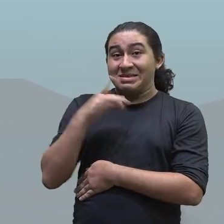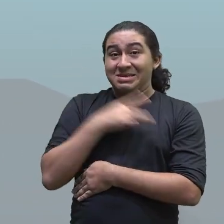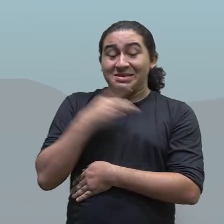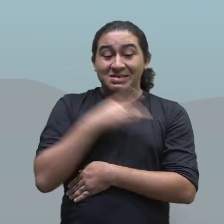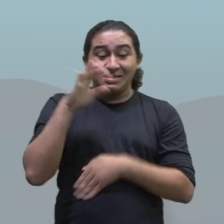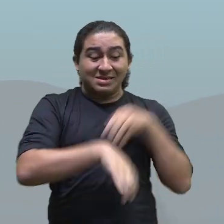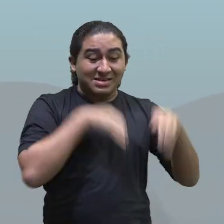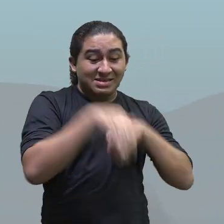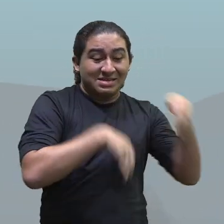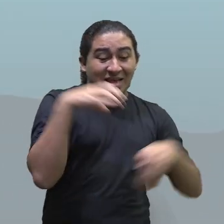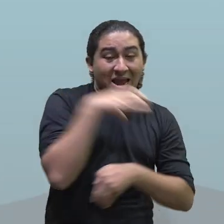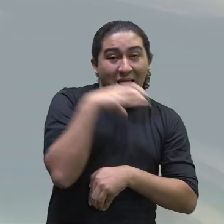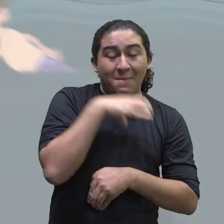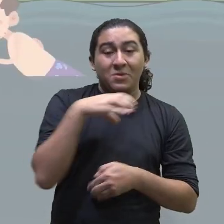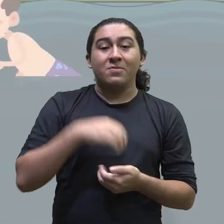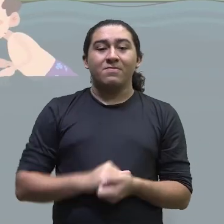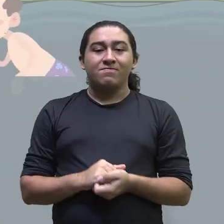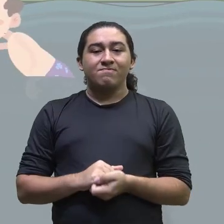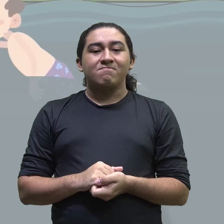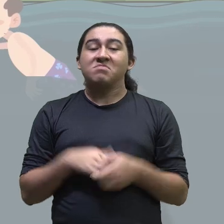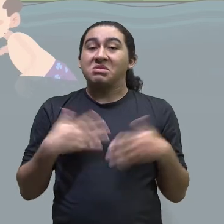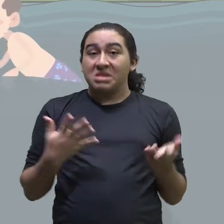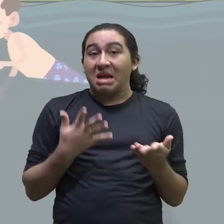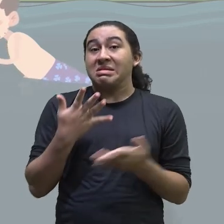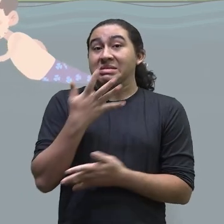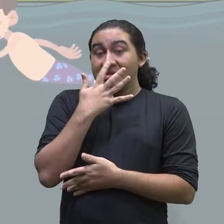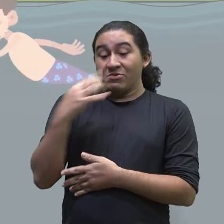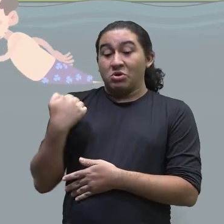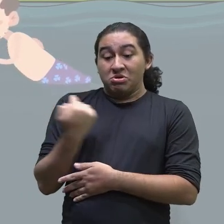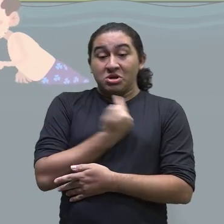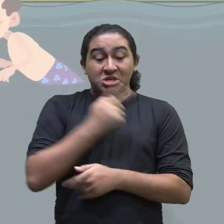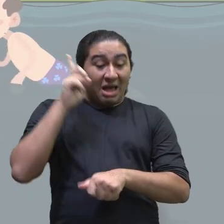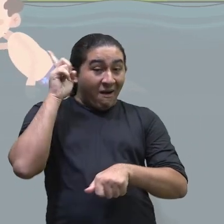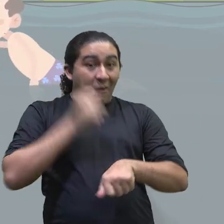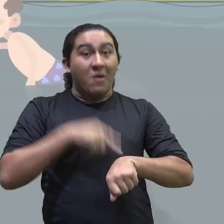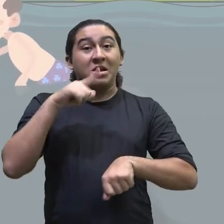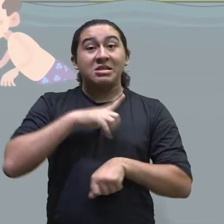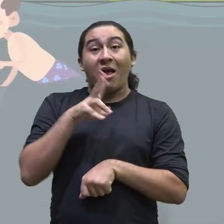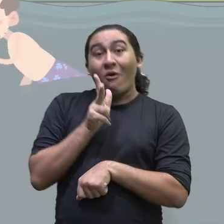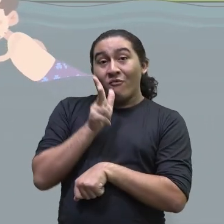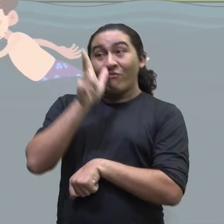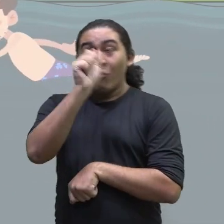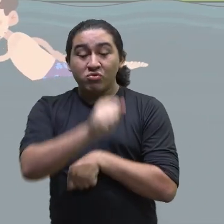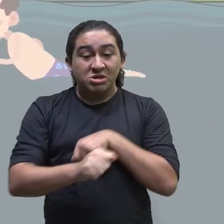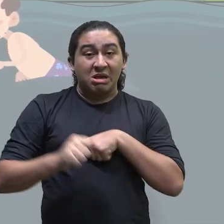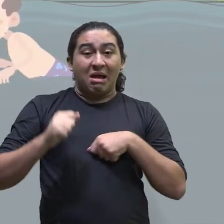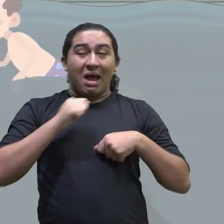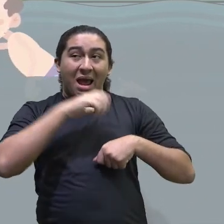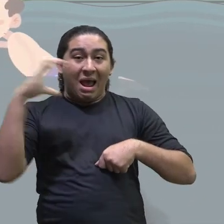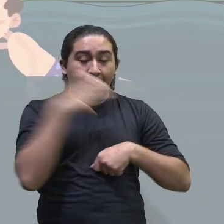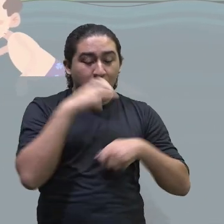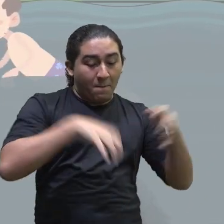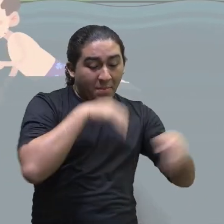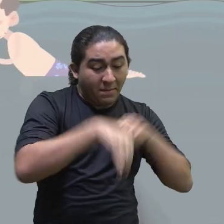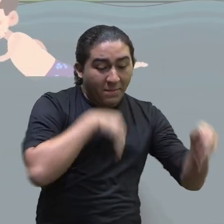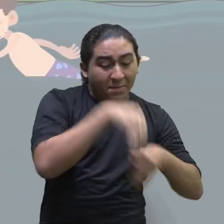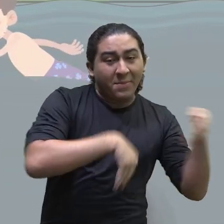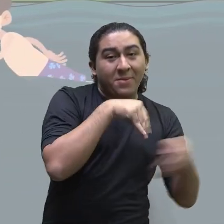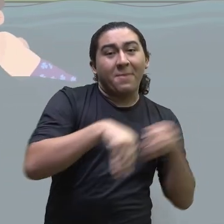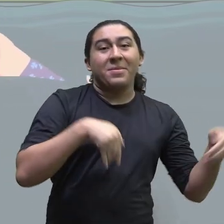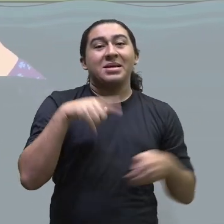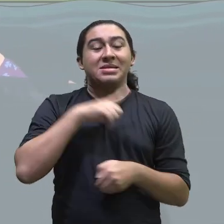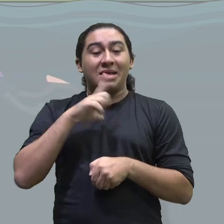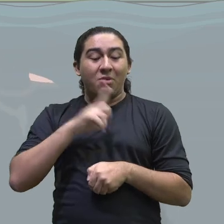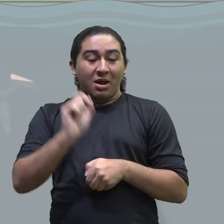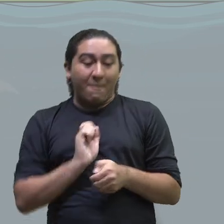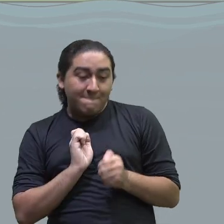velocidade. Foi incrível como, nessa hora, nós retiramos força de algum lugar e nadamos tão rápido que praticamente